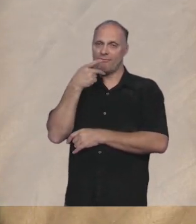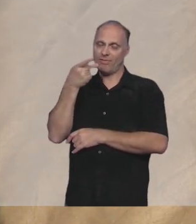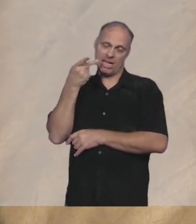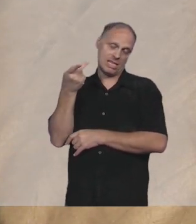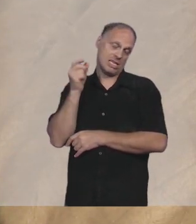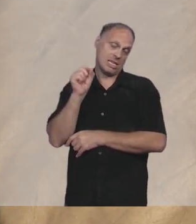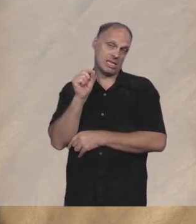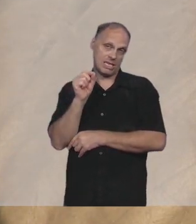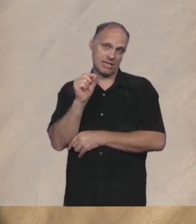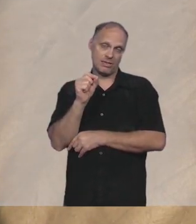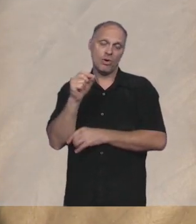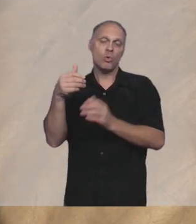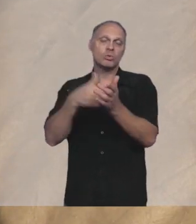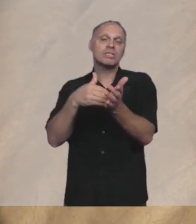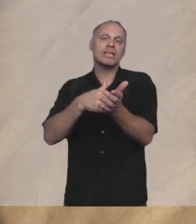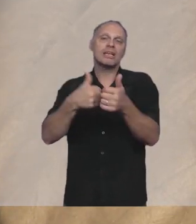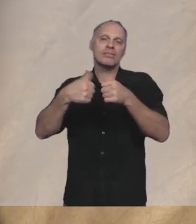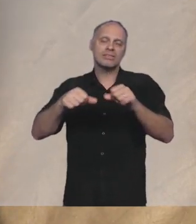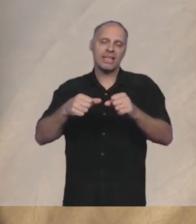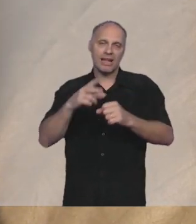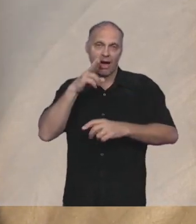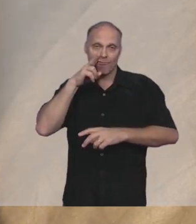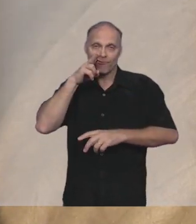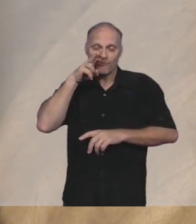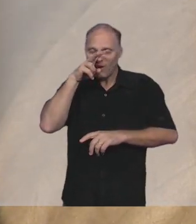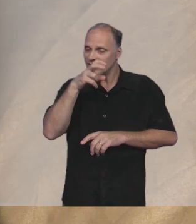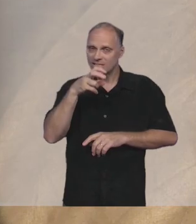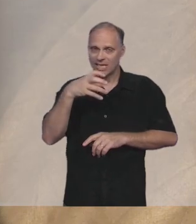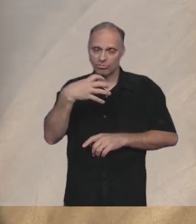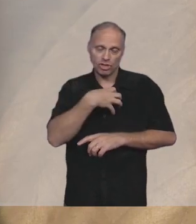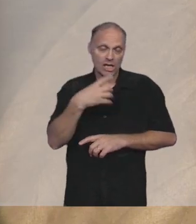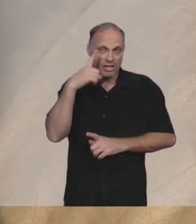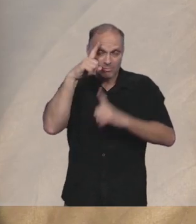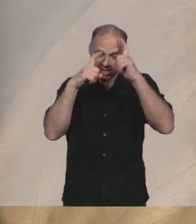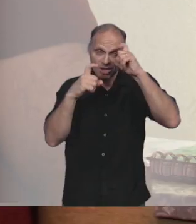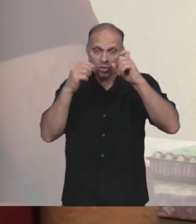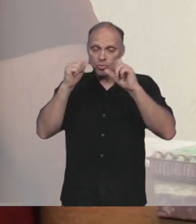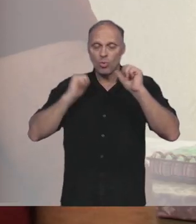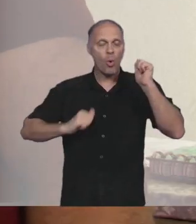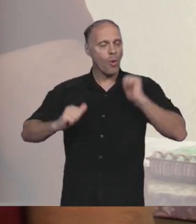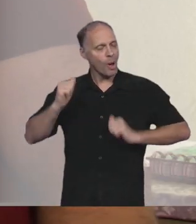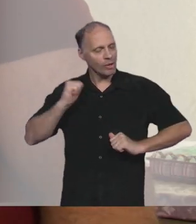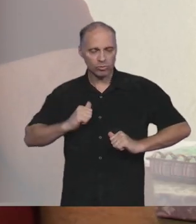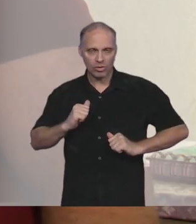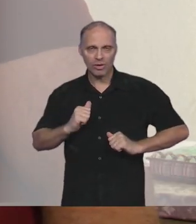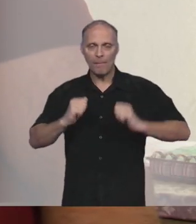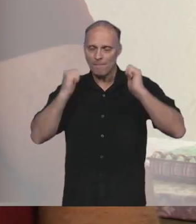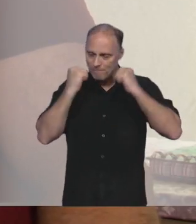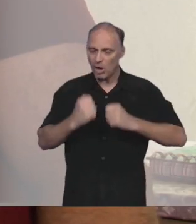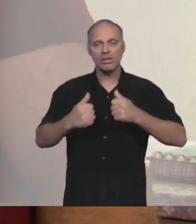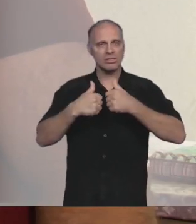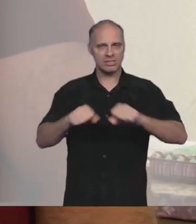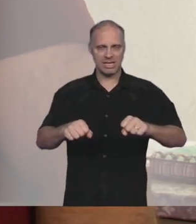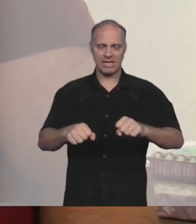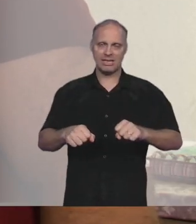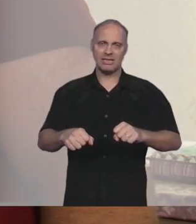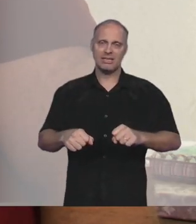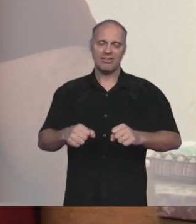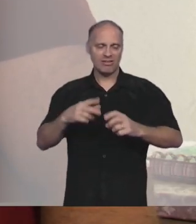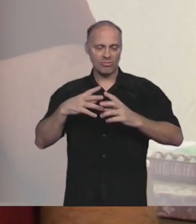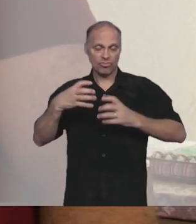do ator. Só na intensidade. Ele pode estar, né? Pode estar na intensidade do ator. Eu assisti o Macbeth, por